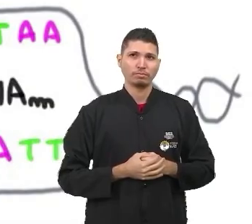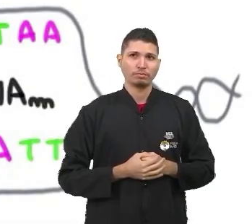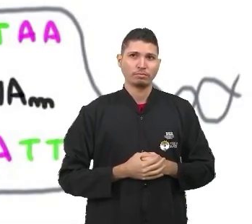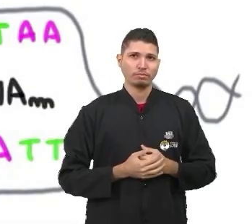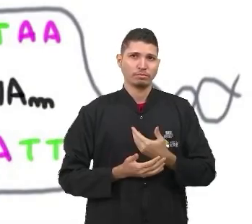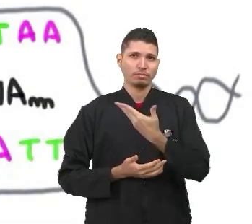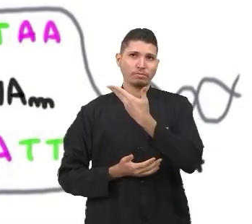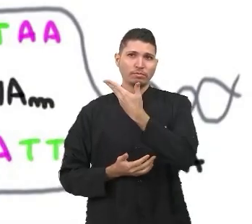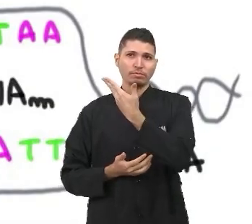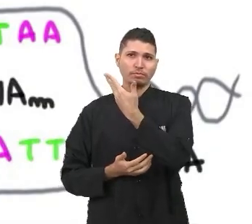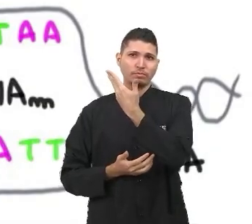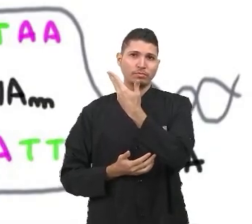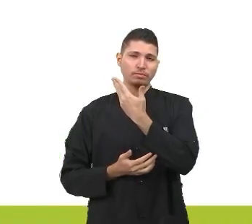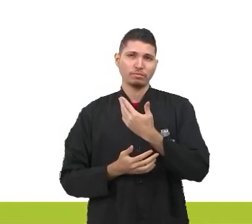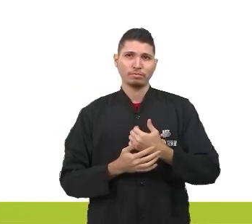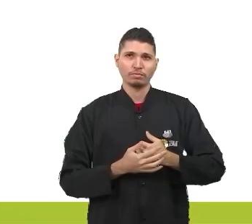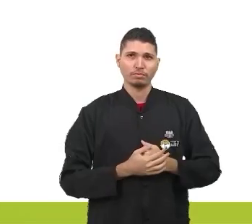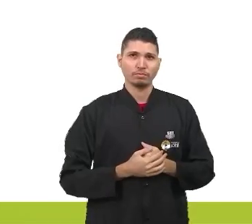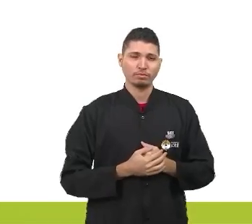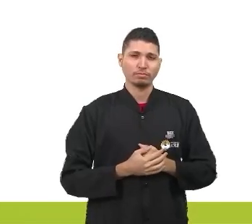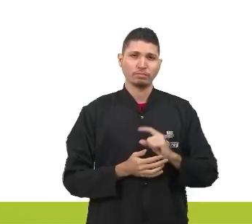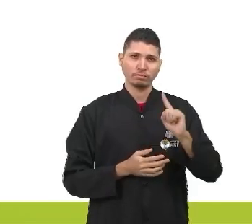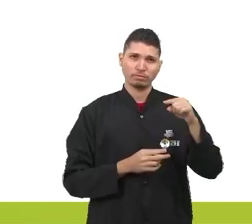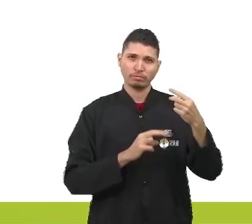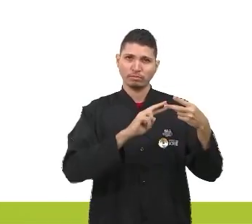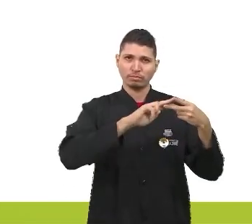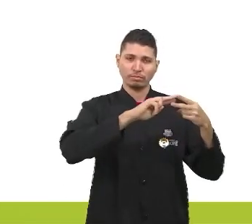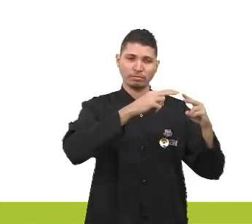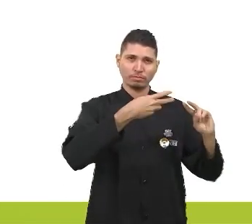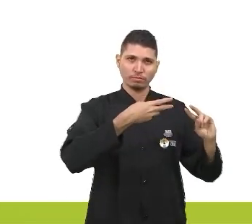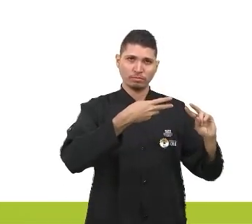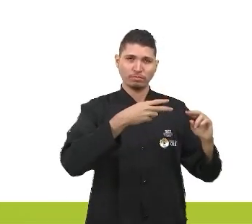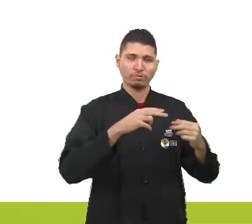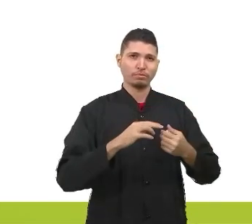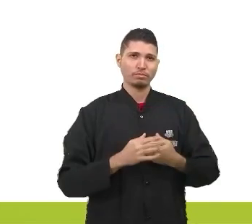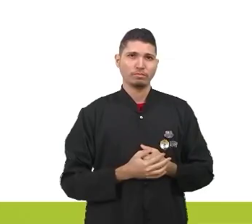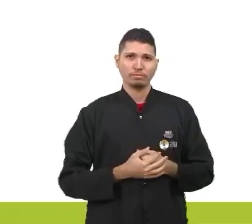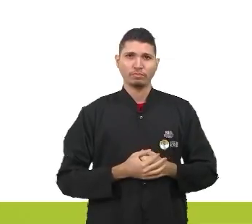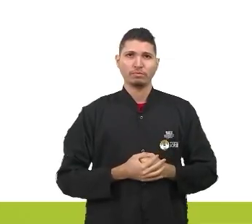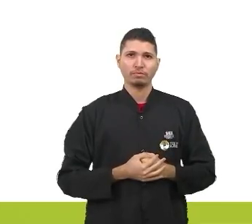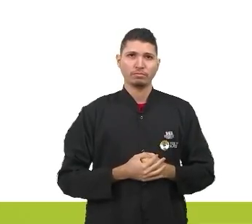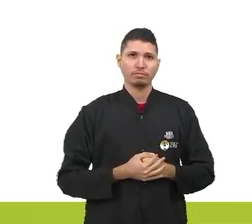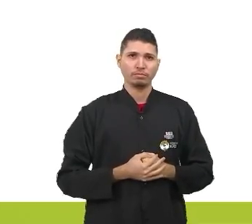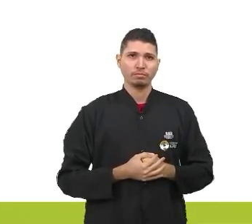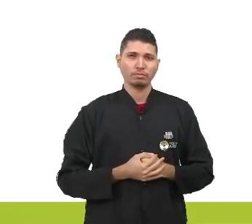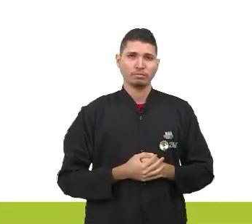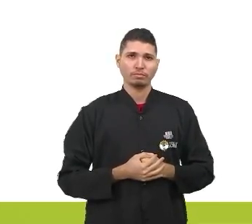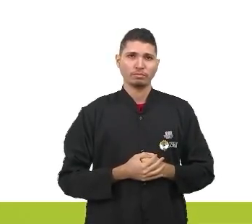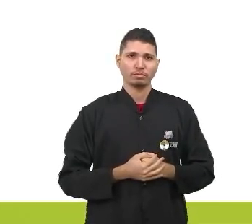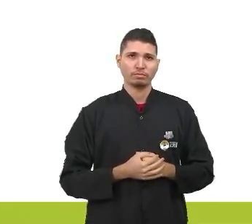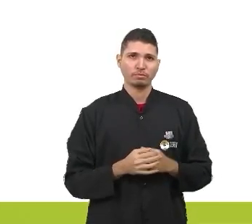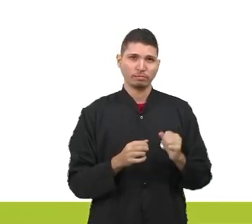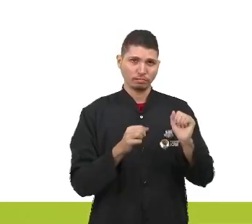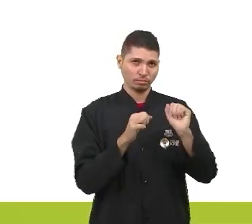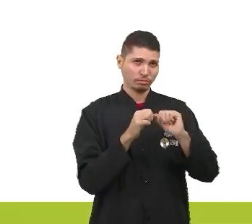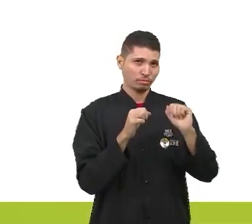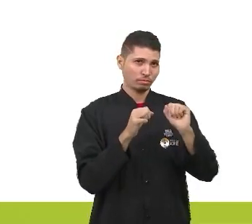e aí, depois, o DNA, ele produziu o RNA